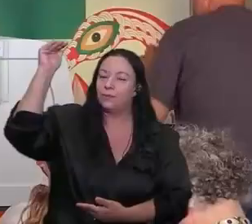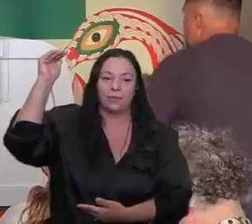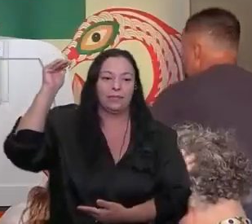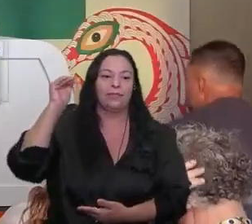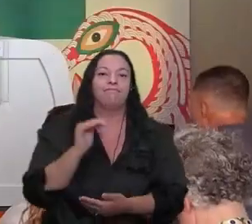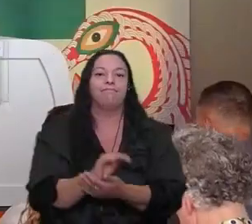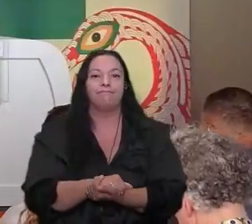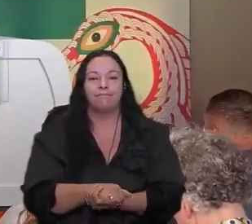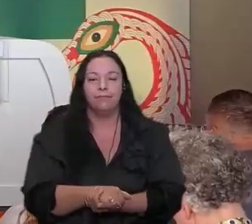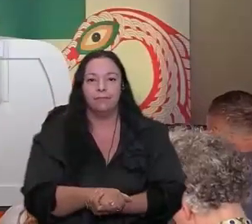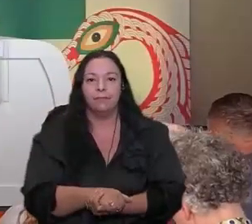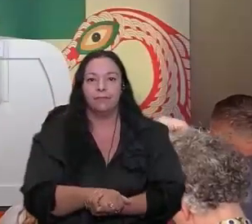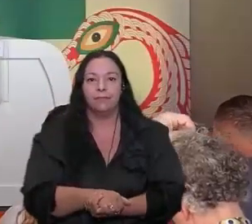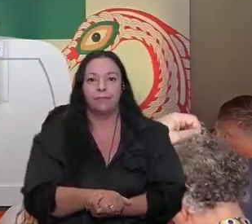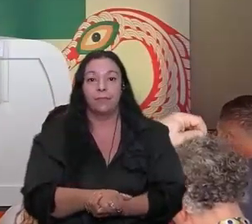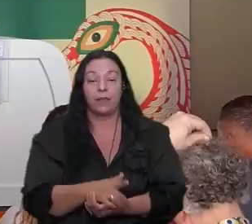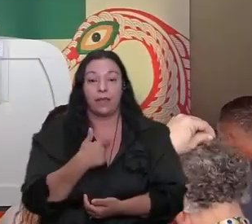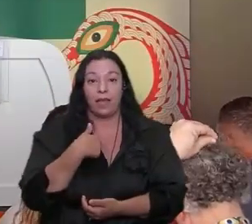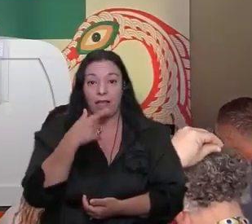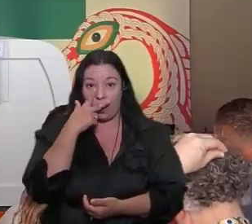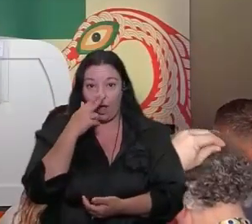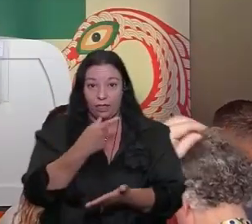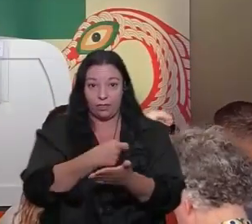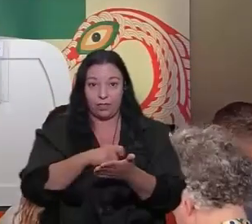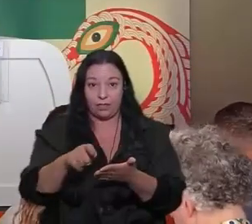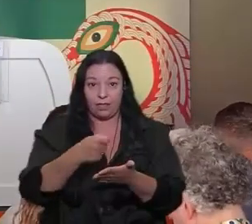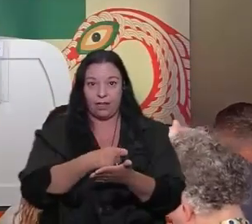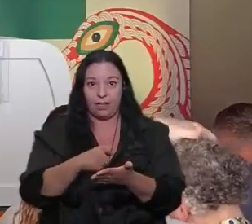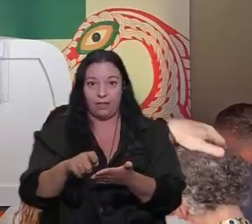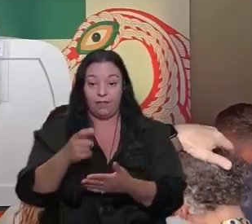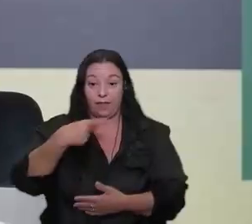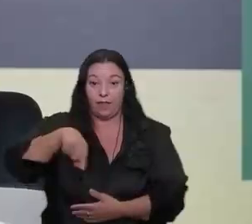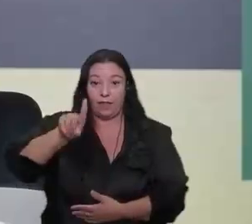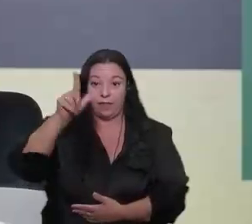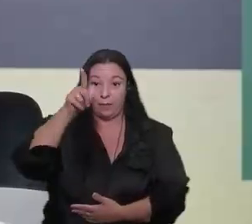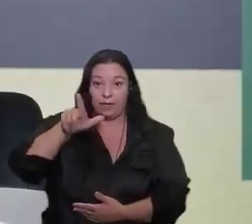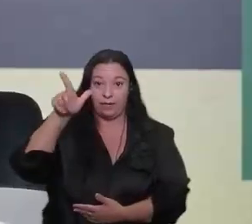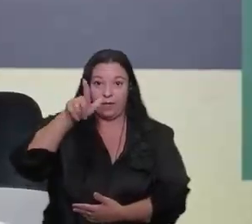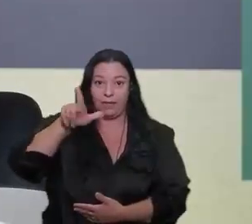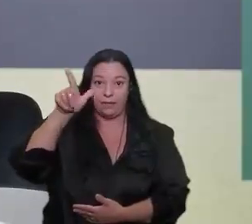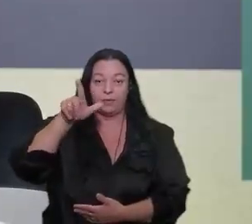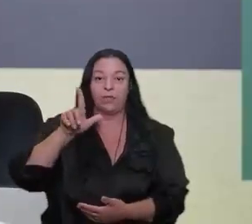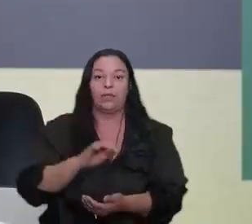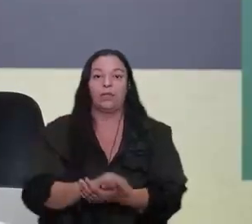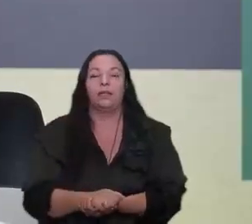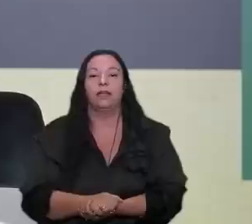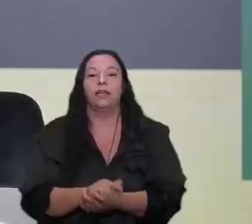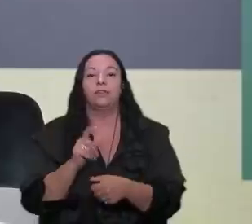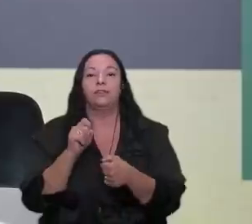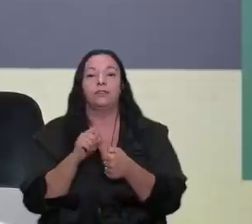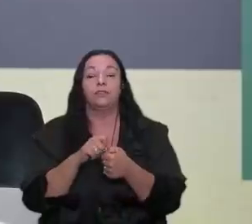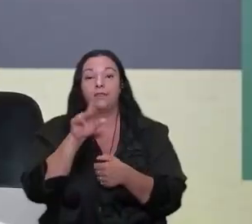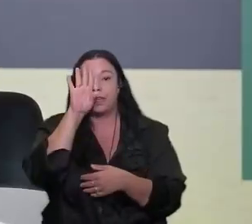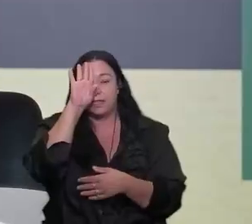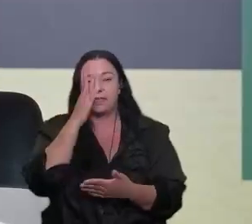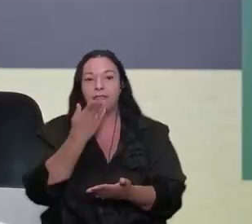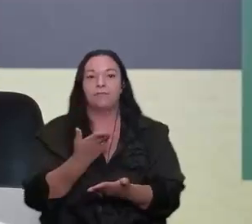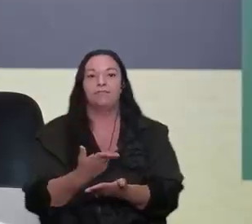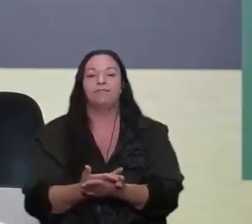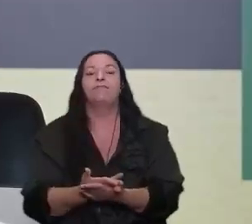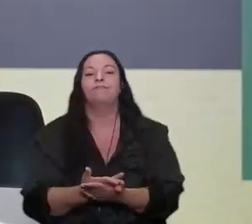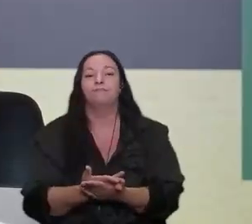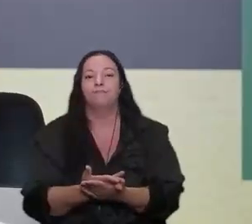realidade. E eu acho que escrever e ir para a literatura nos faz acreditar um